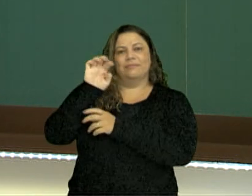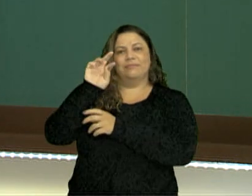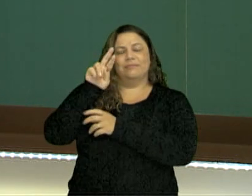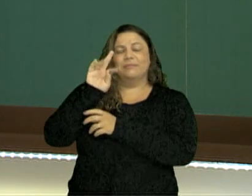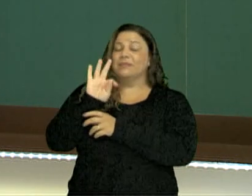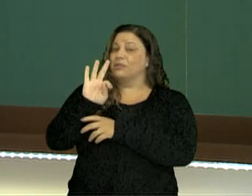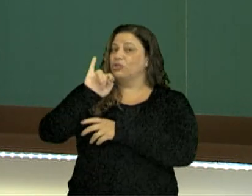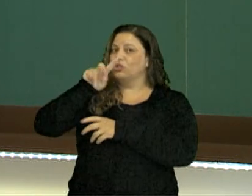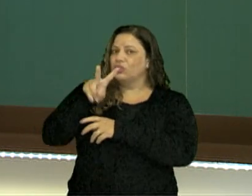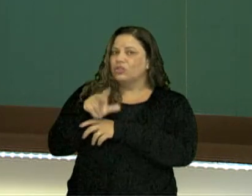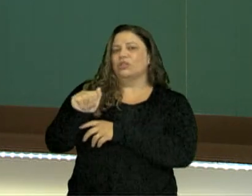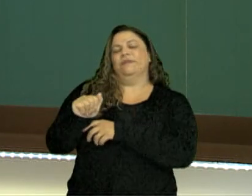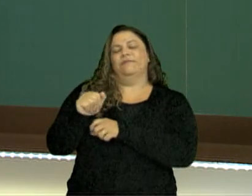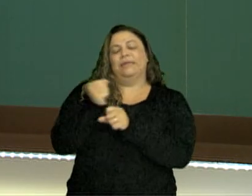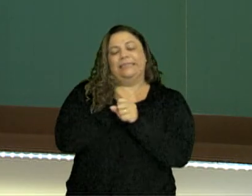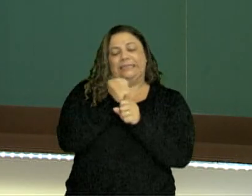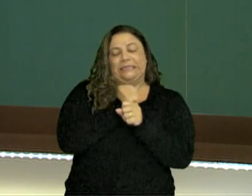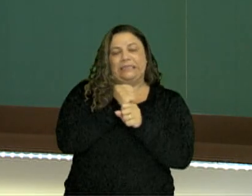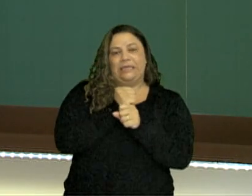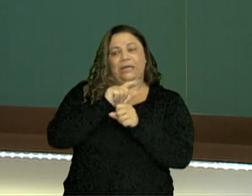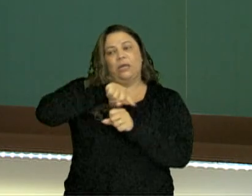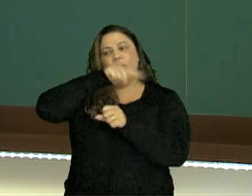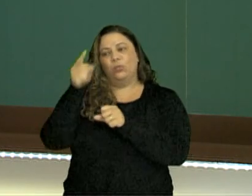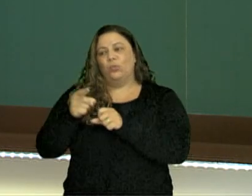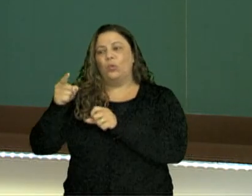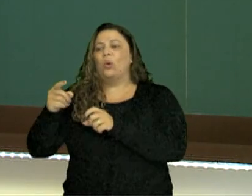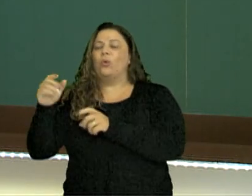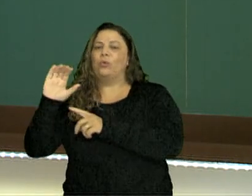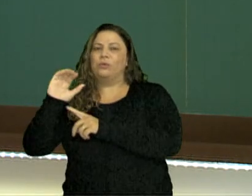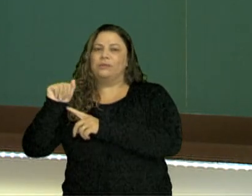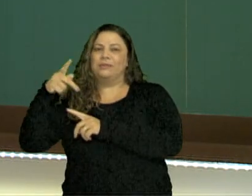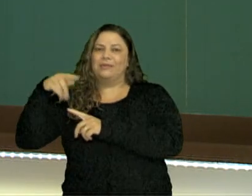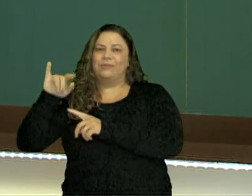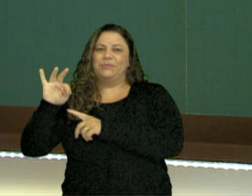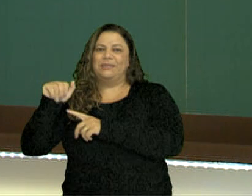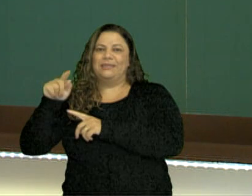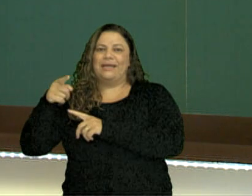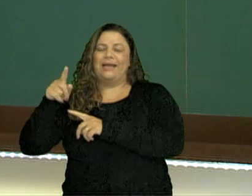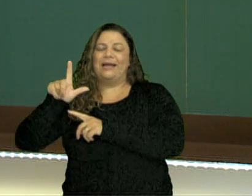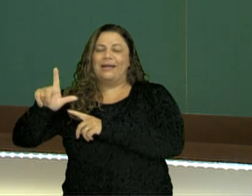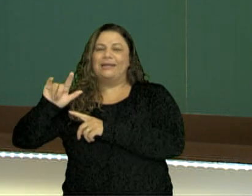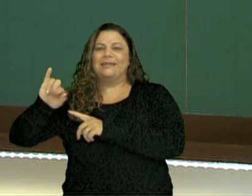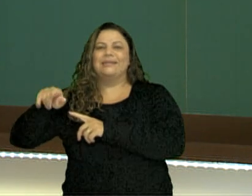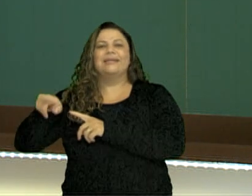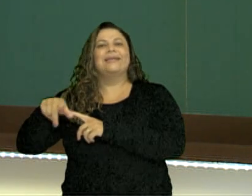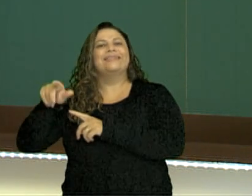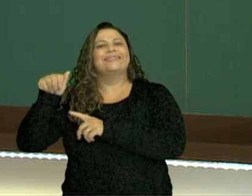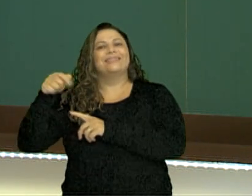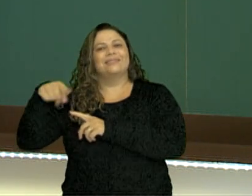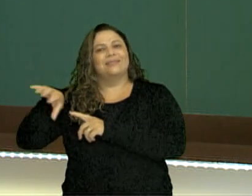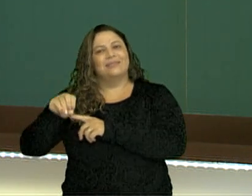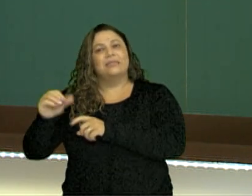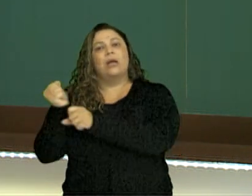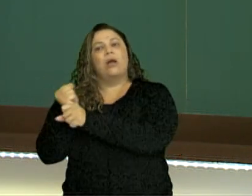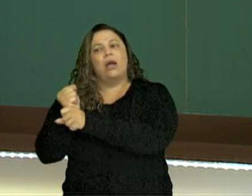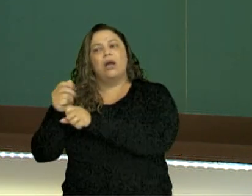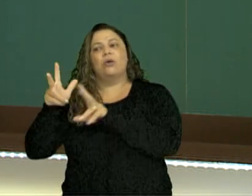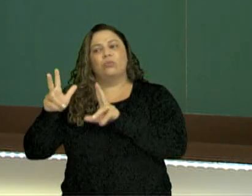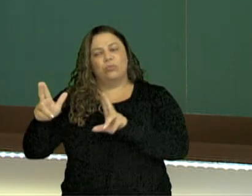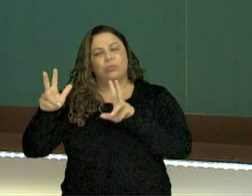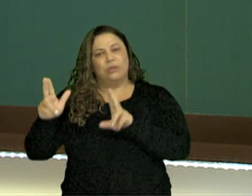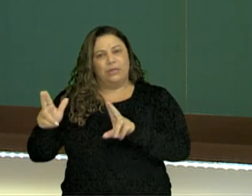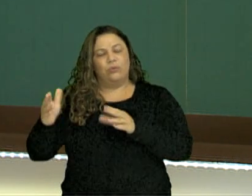caso, tiver em ano e a capitalização também seria em ano. Daí a gente chama dela de efetiva. Esta é a